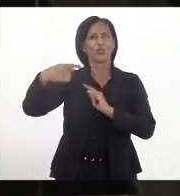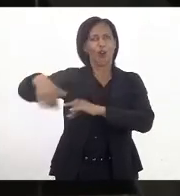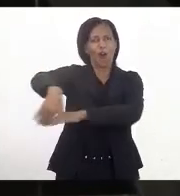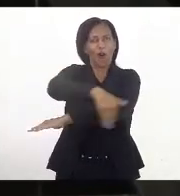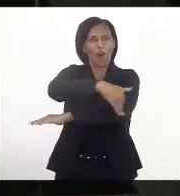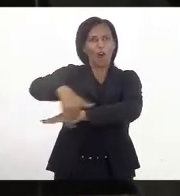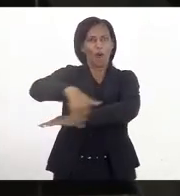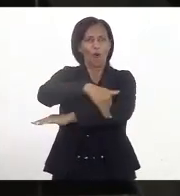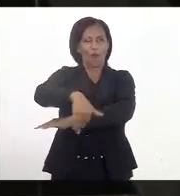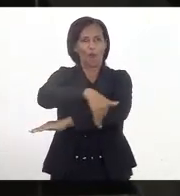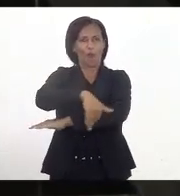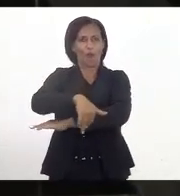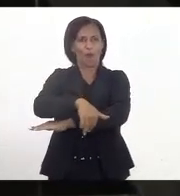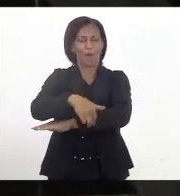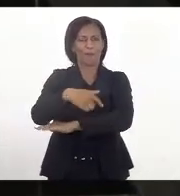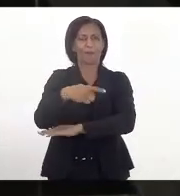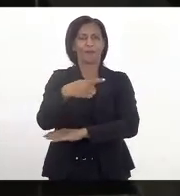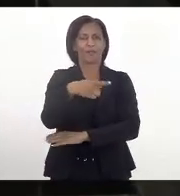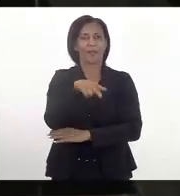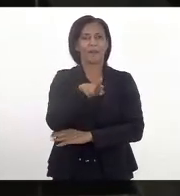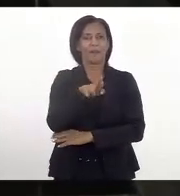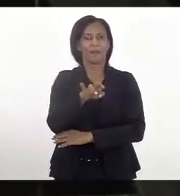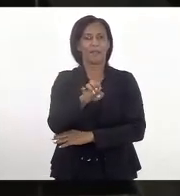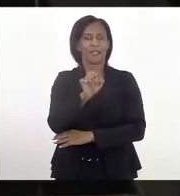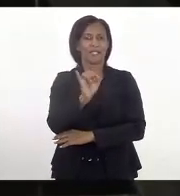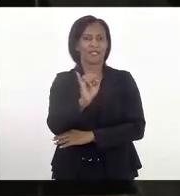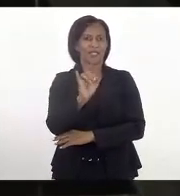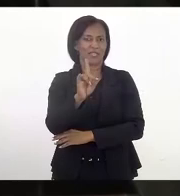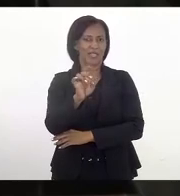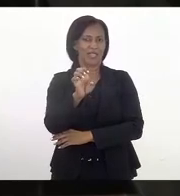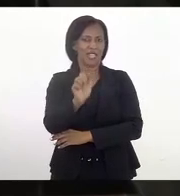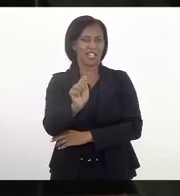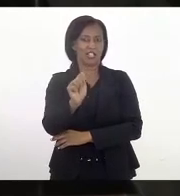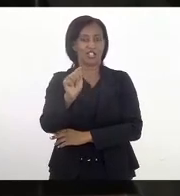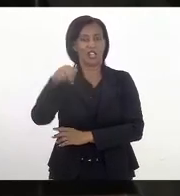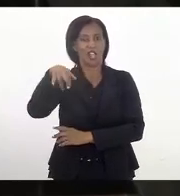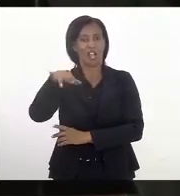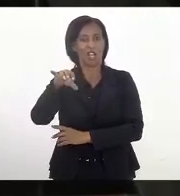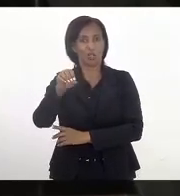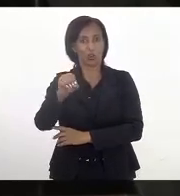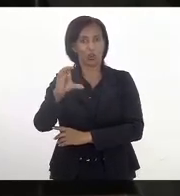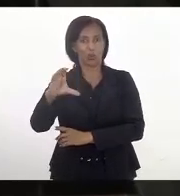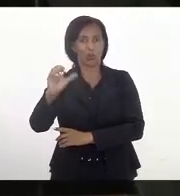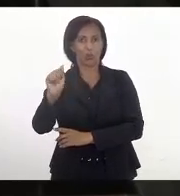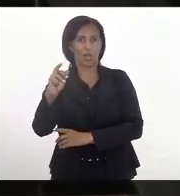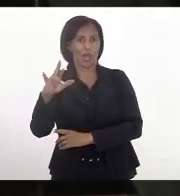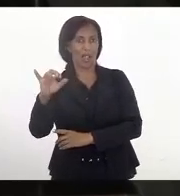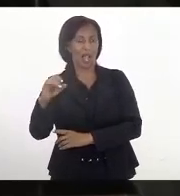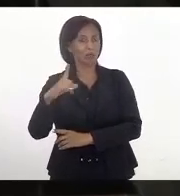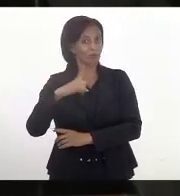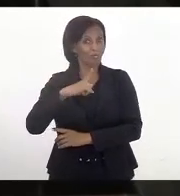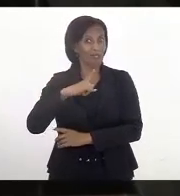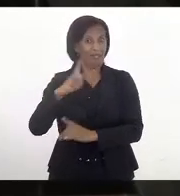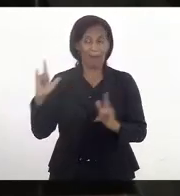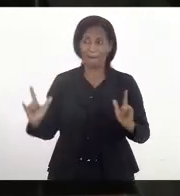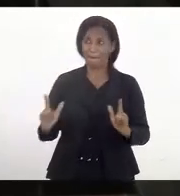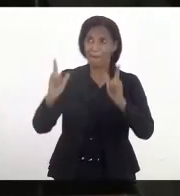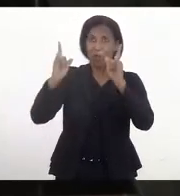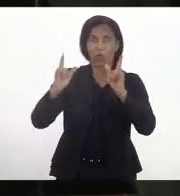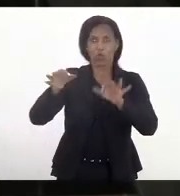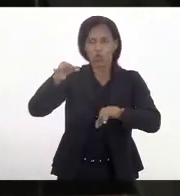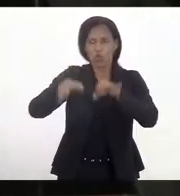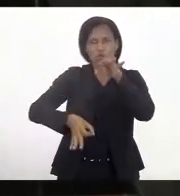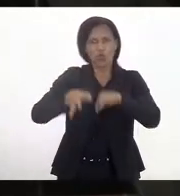Carlos tem todo o aparato do Tribunal de Justiça com os seus três